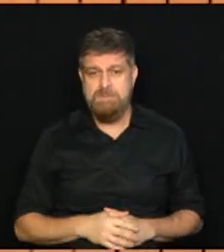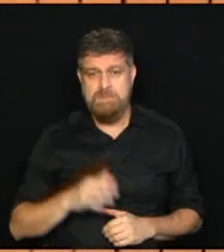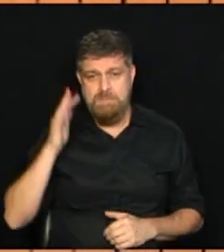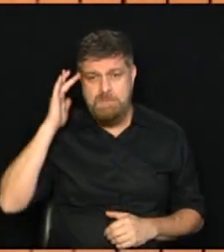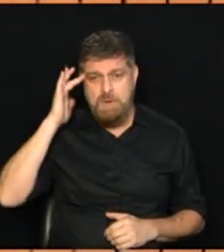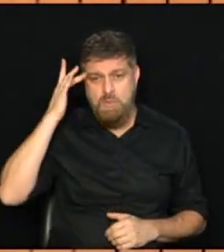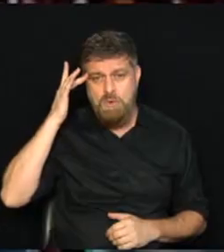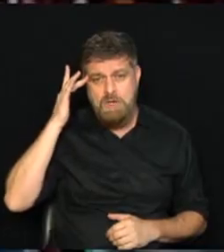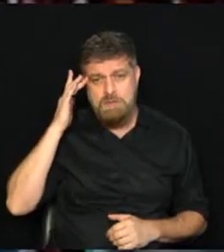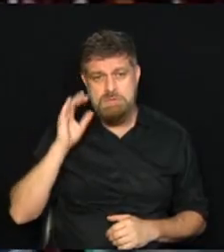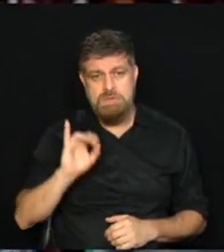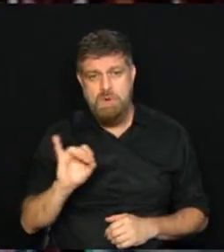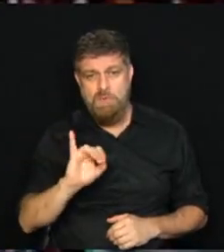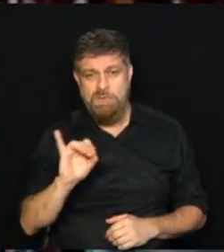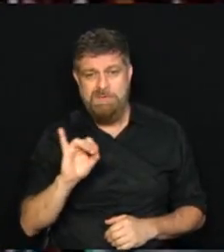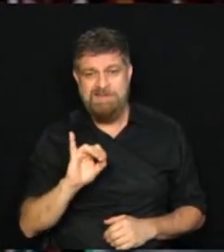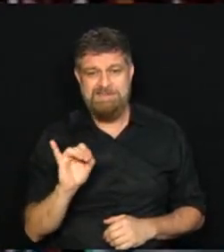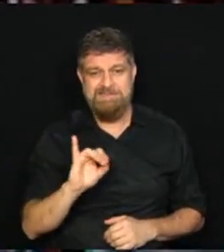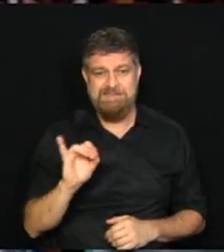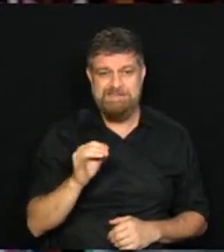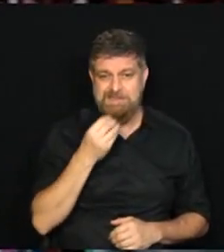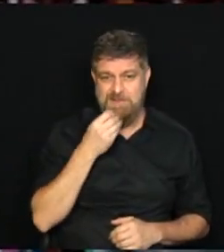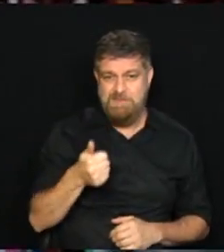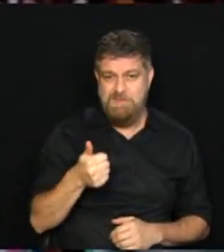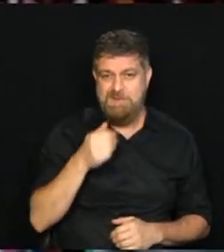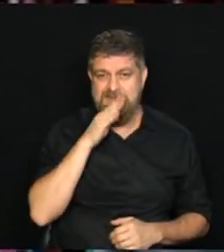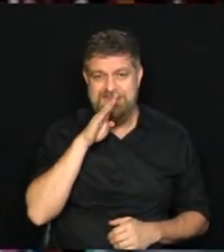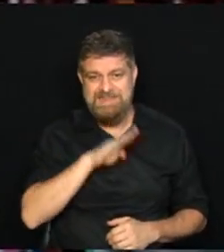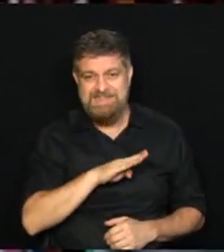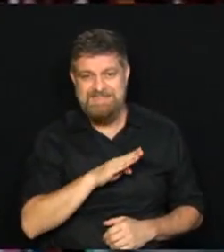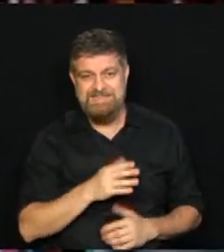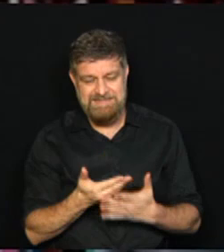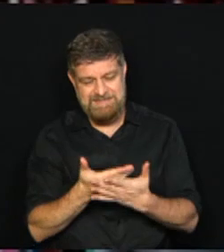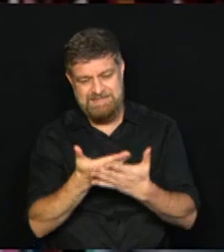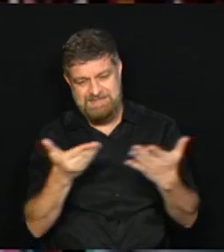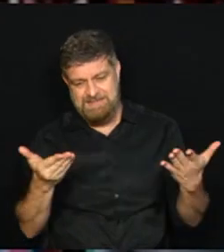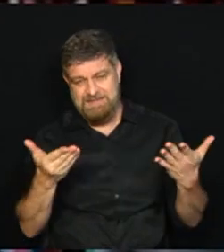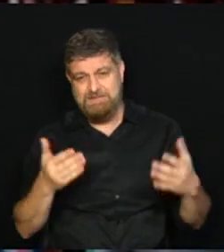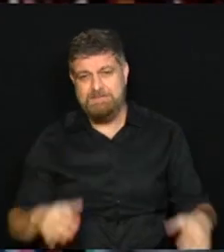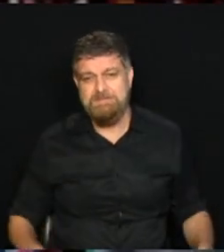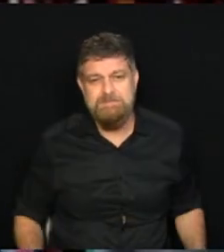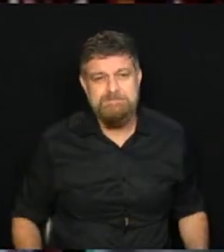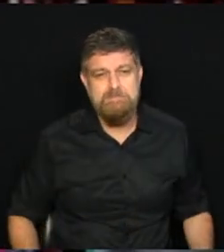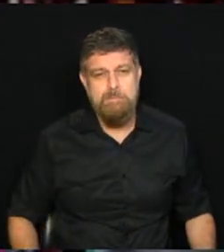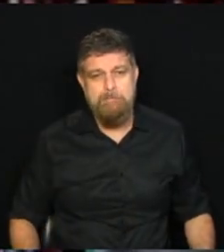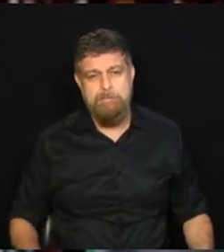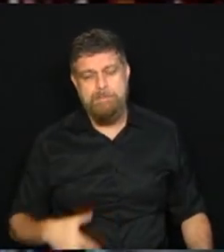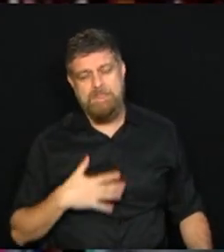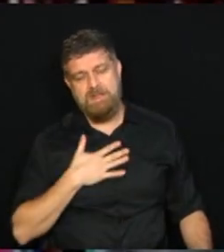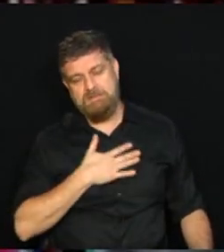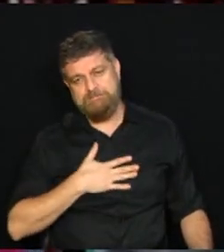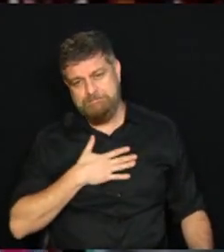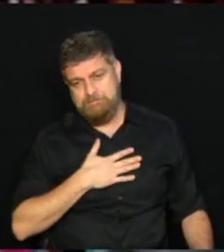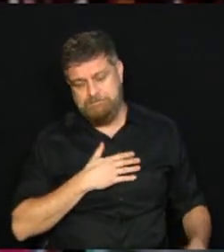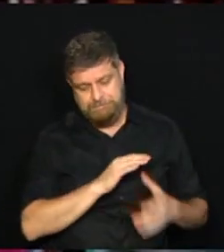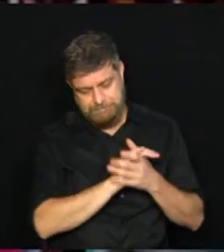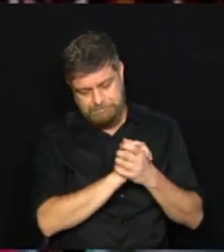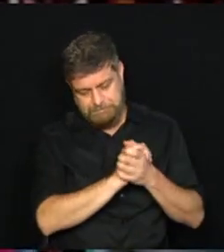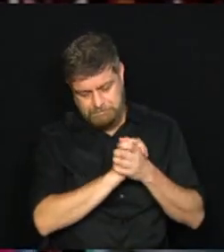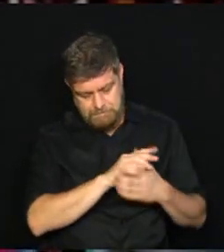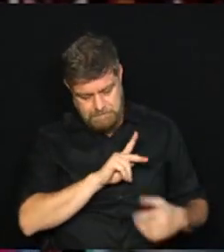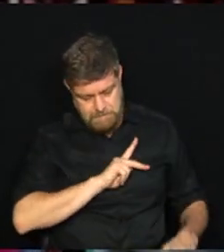Oi, bom, primeiro, boa tarde a todas e todos, né? Queria saudar o vereador Paulo